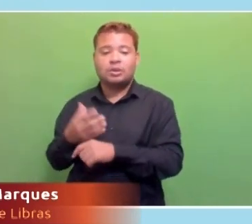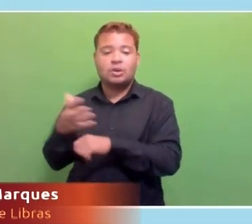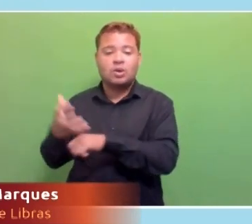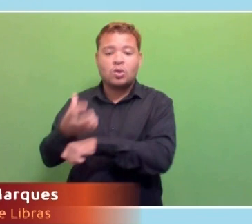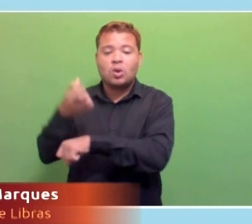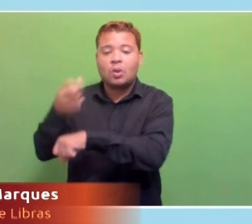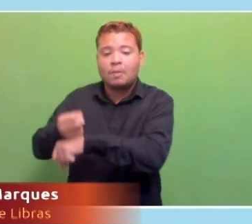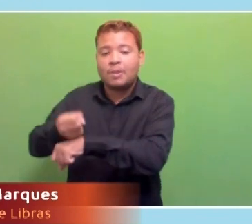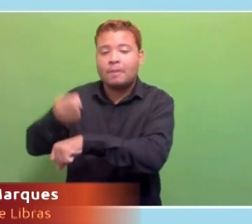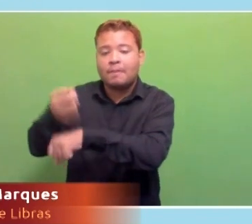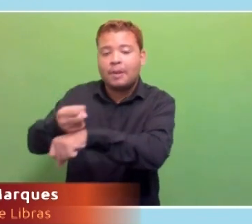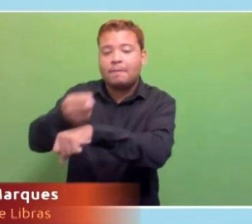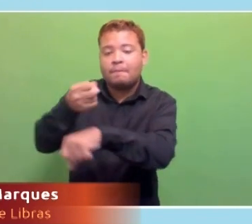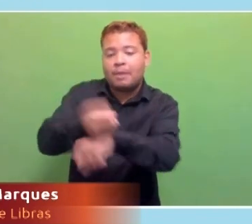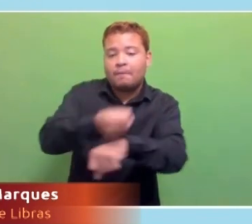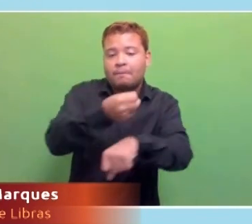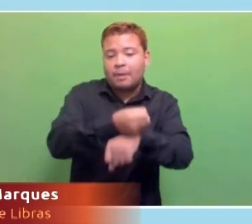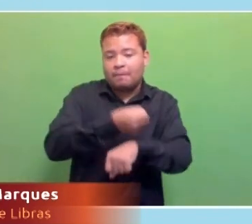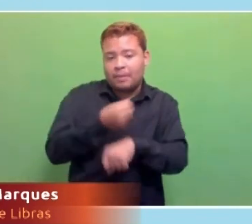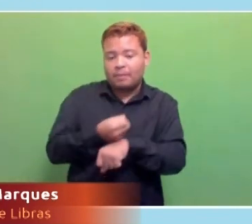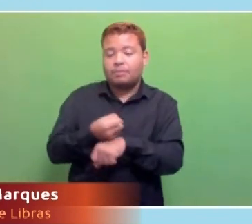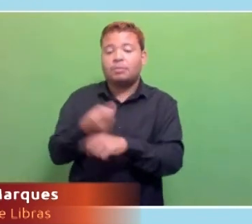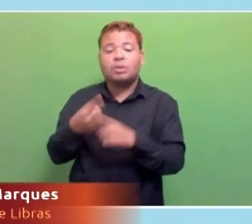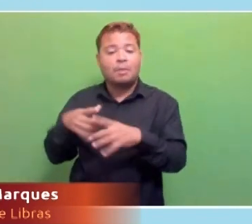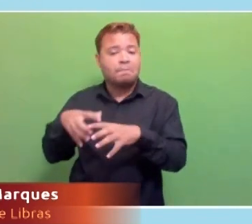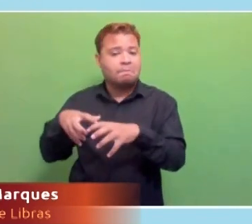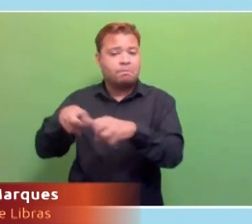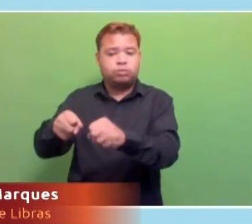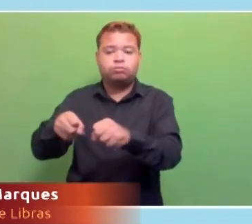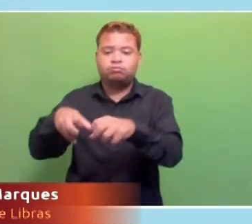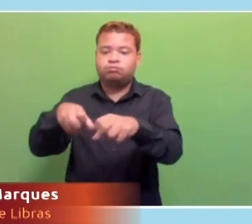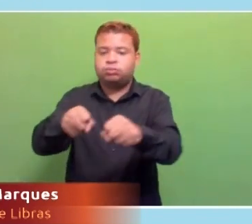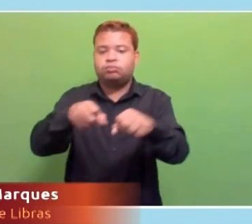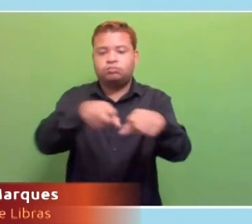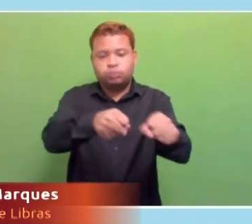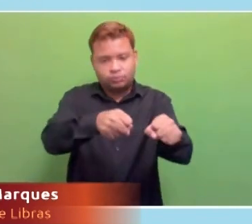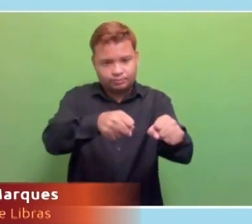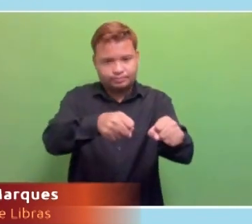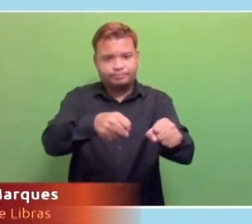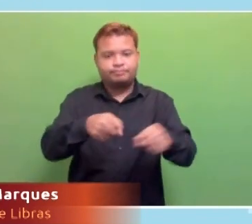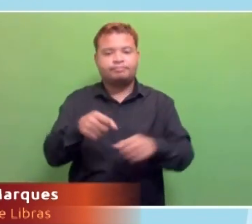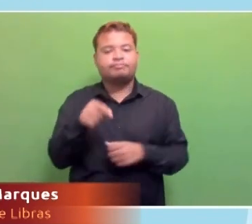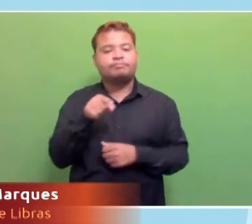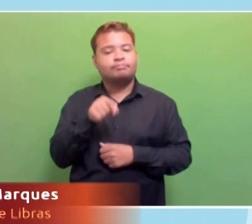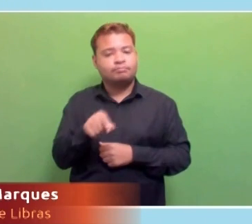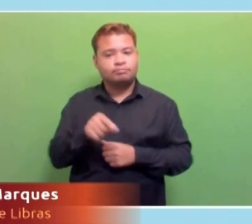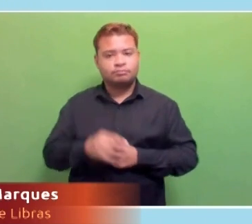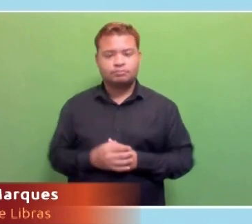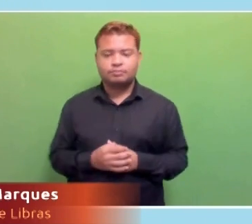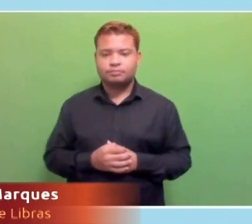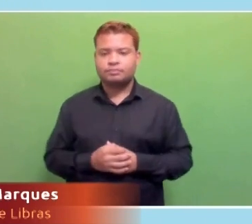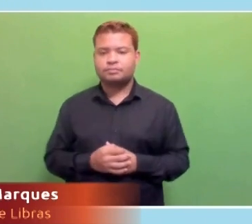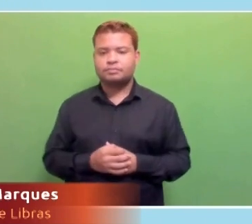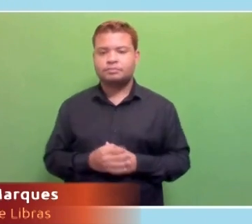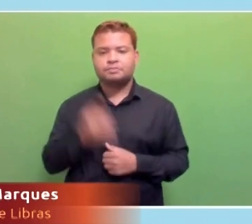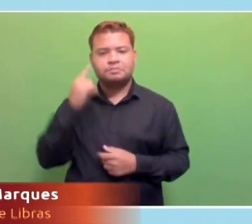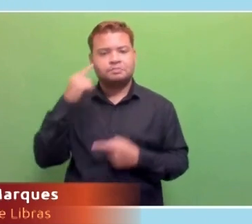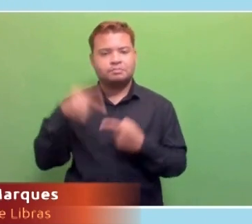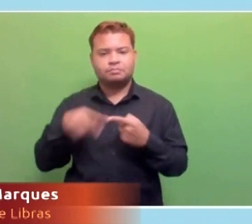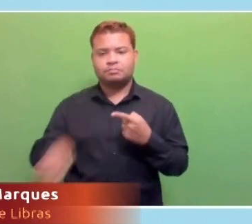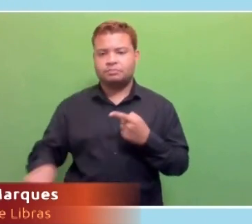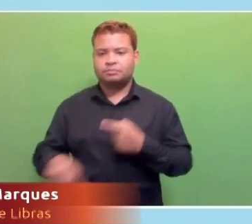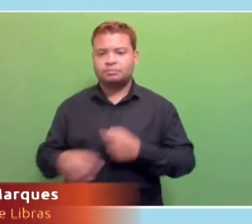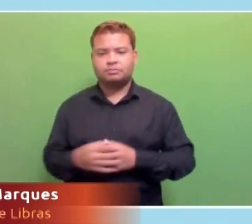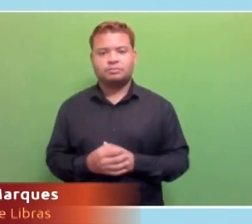Então, um conflito que remonta a 70 anos atrás, que teve outras internações, e